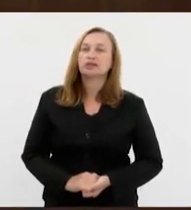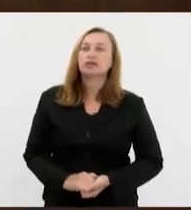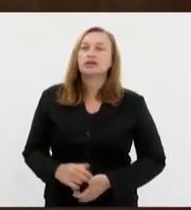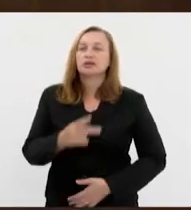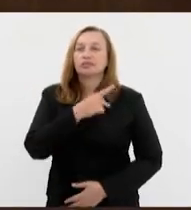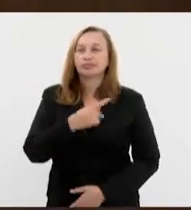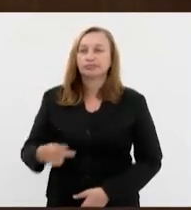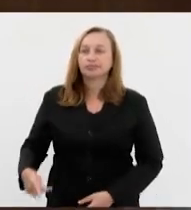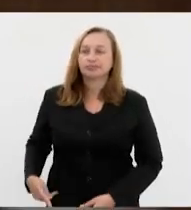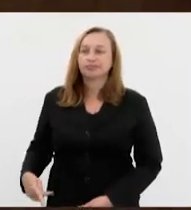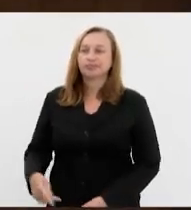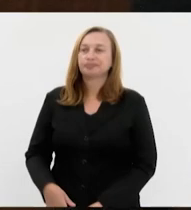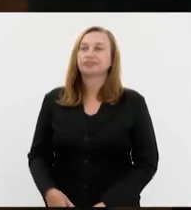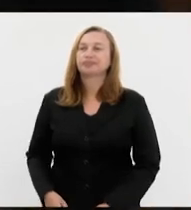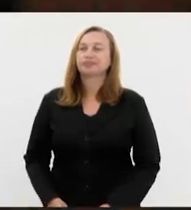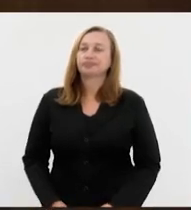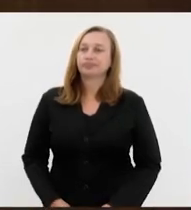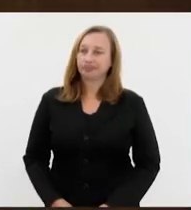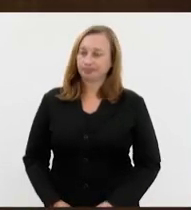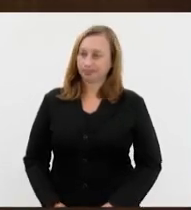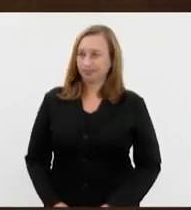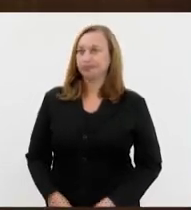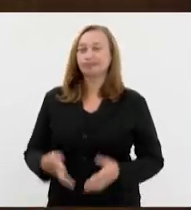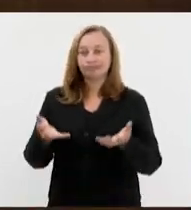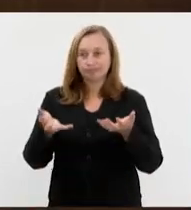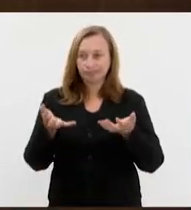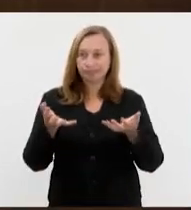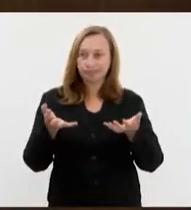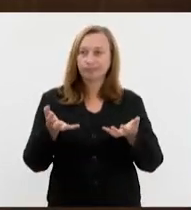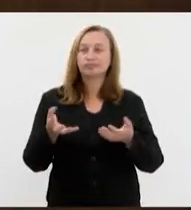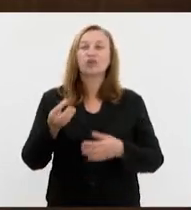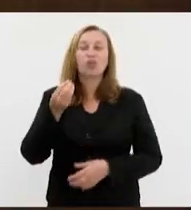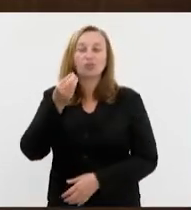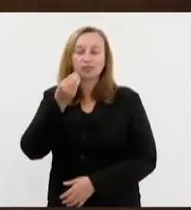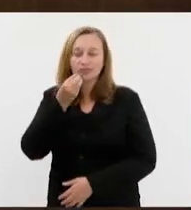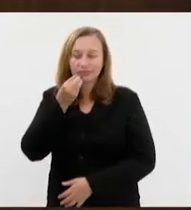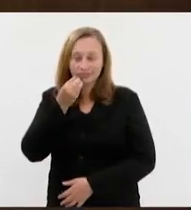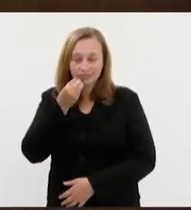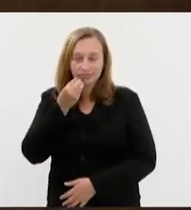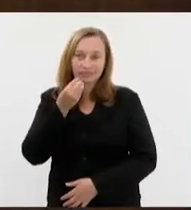Presidente, eu quero, nessa oportunidade,